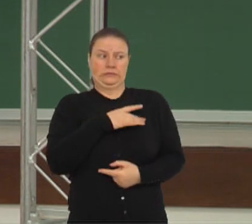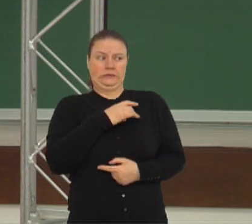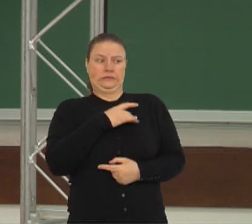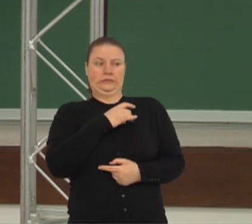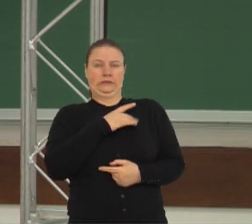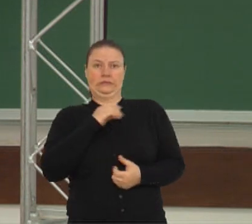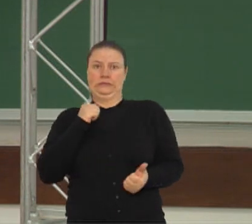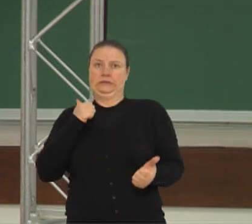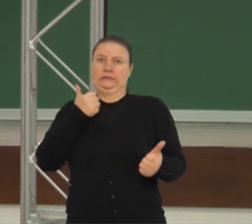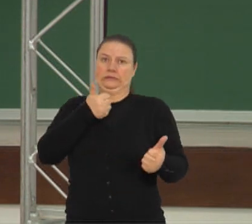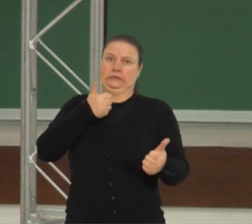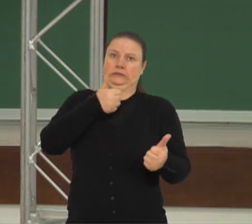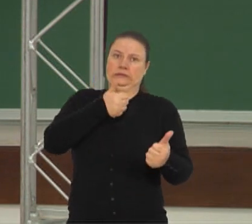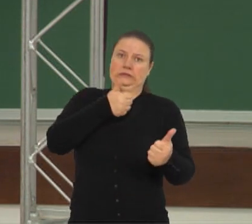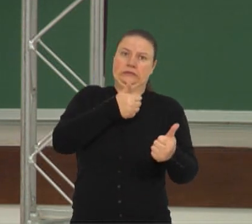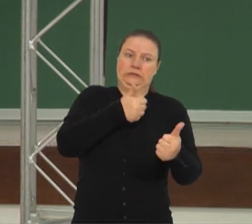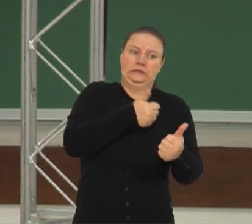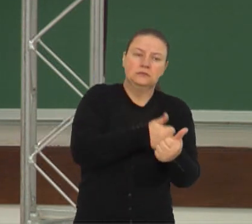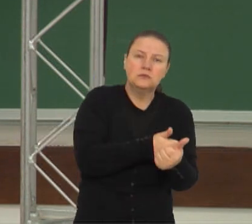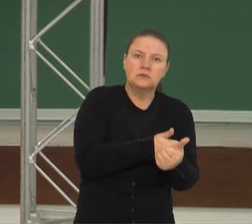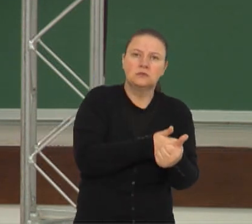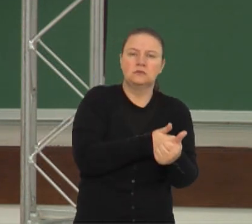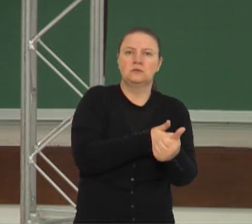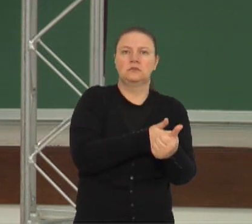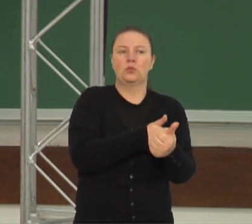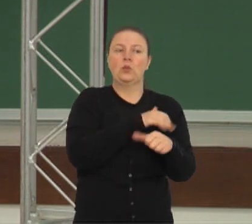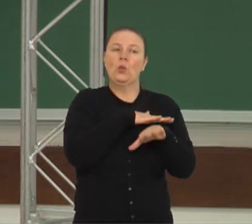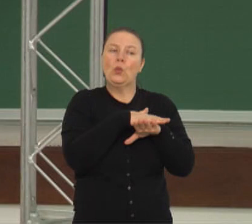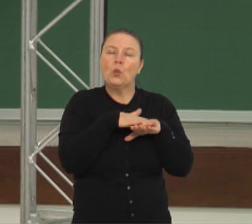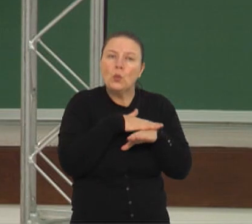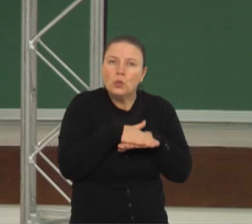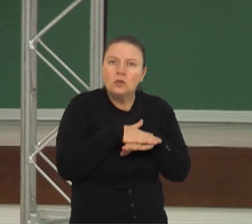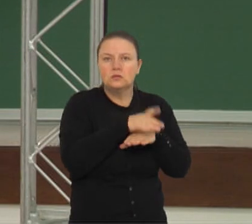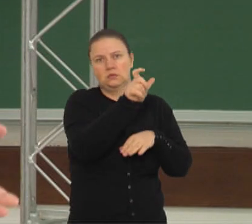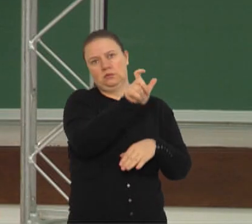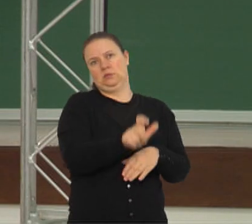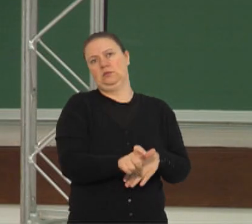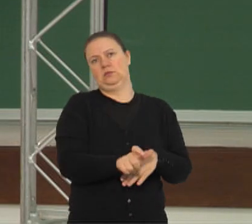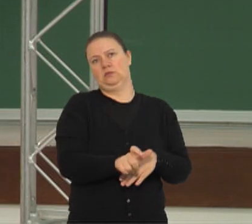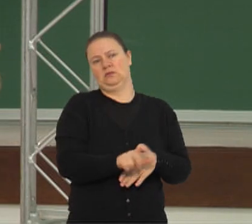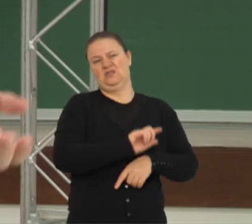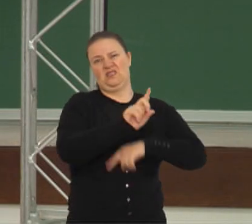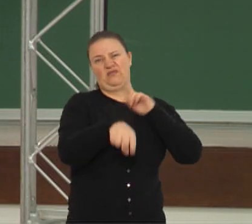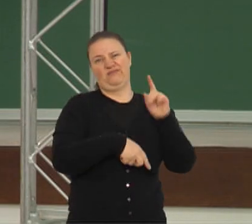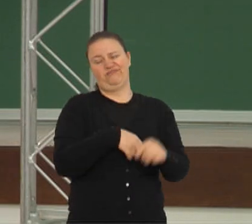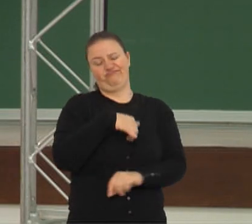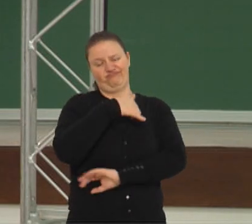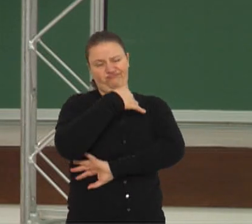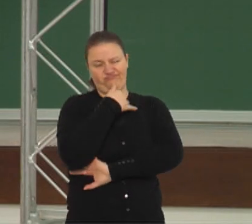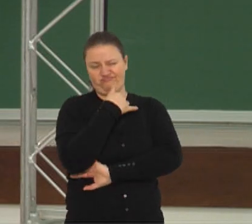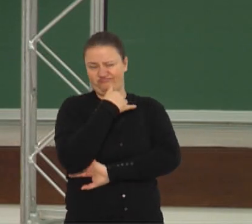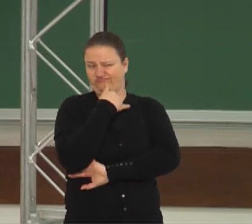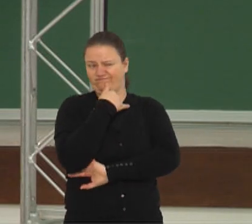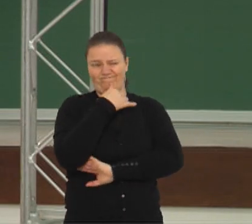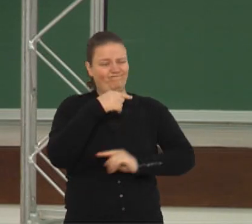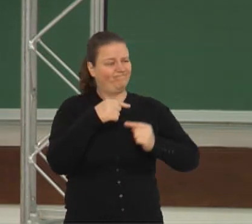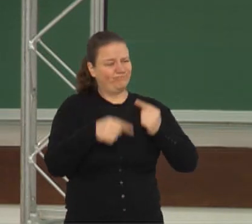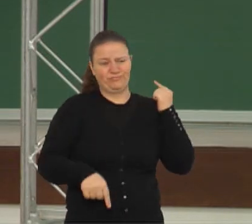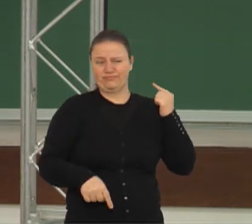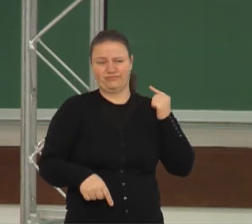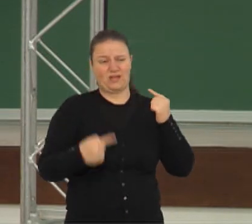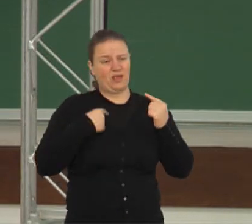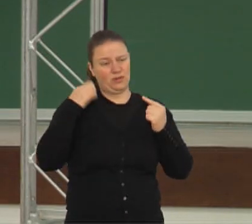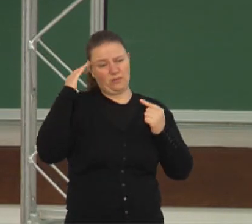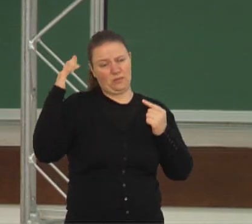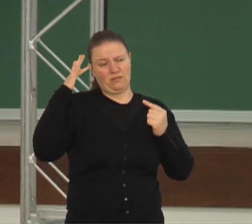se aproximar e de fato conversar com aquela pessoa, se desiludir e ver que não é nada daquilo. Então o